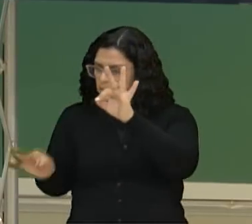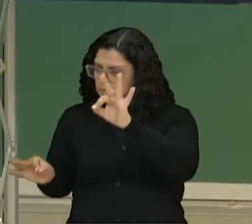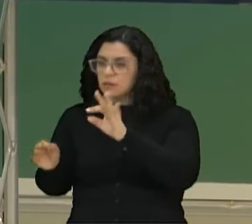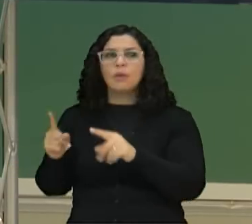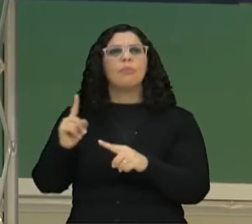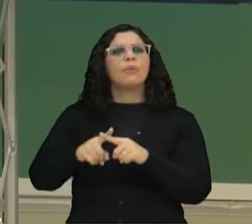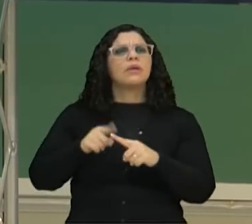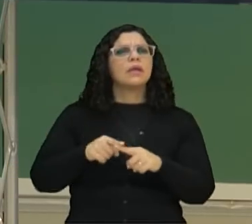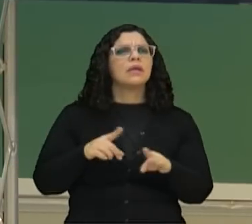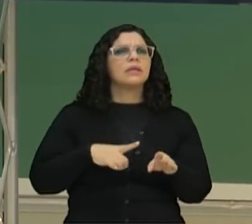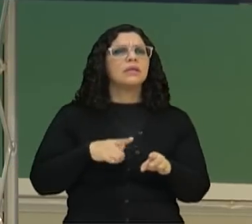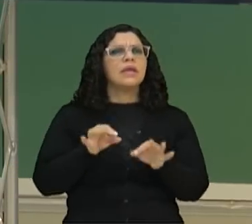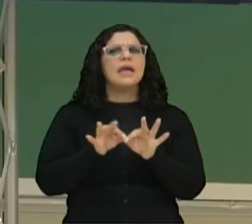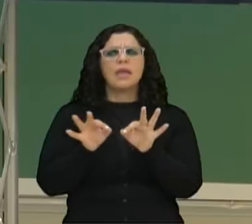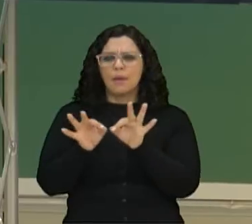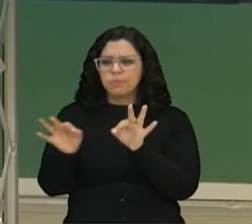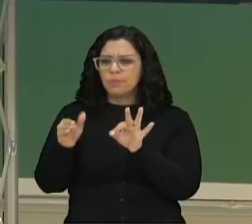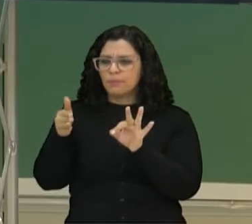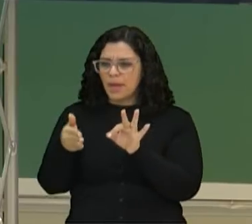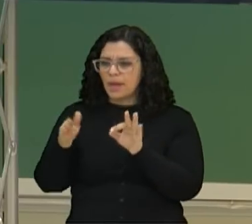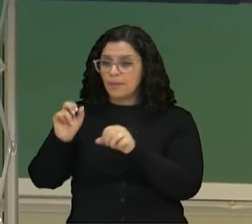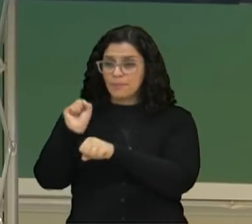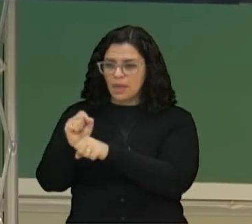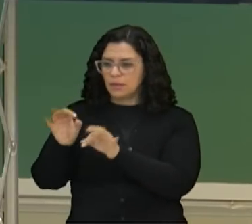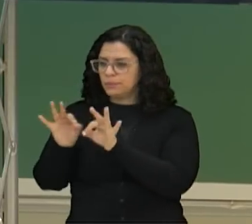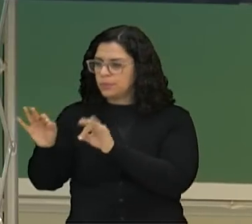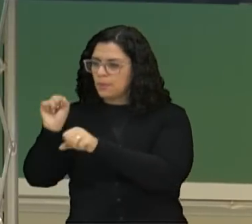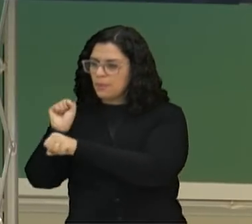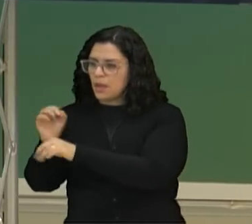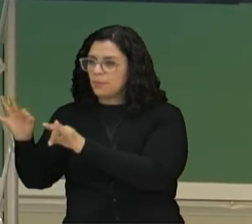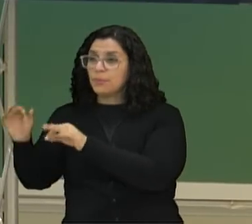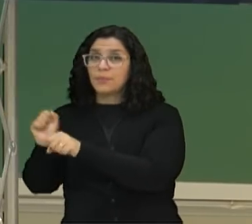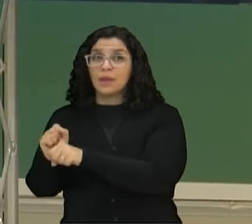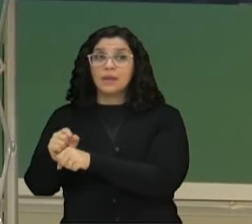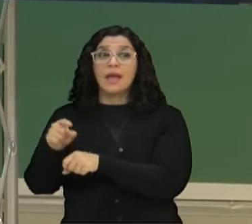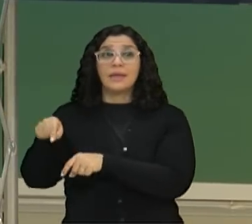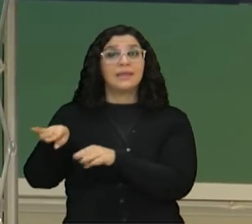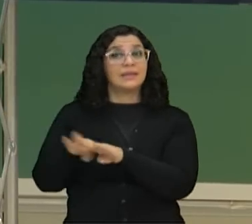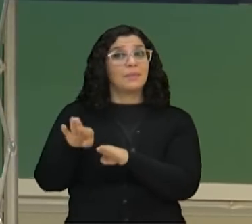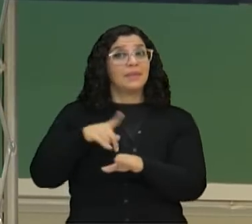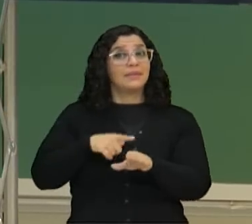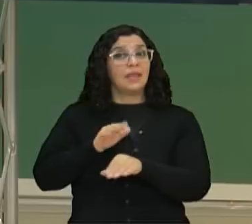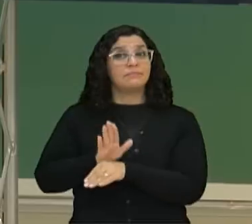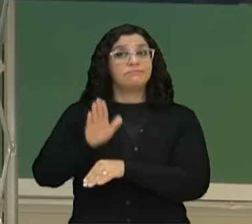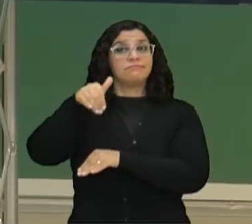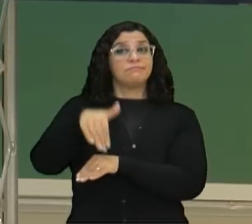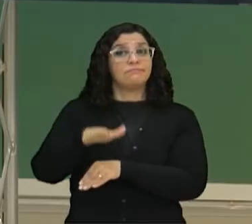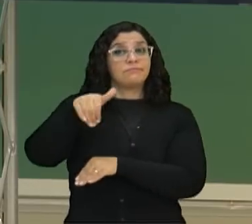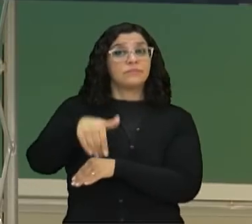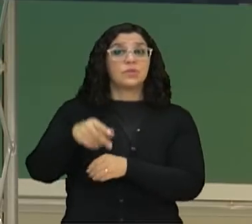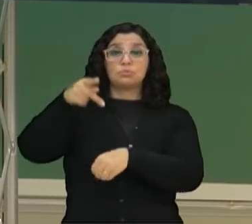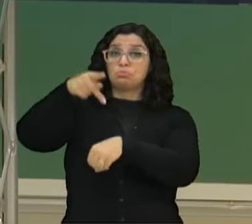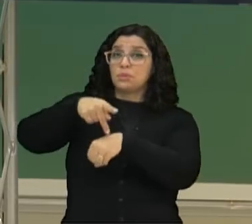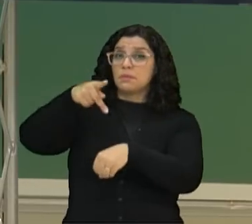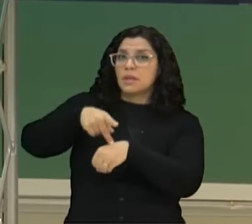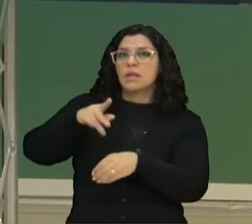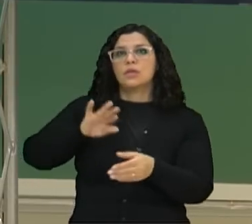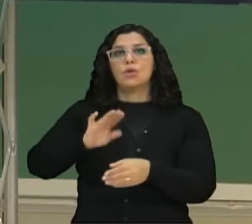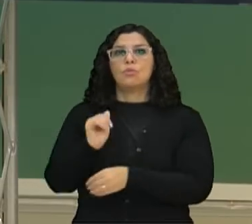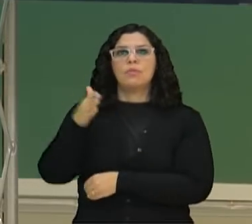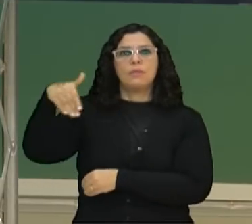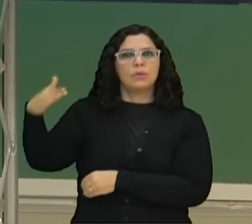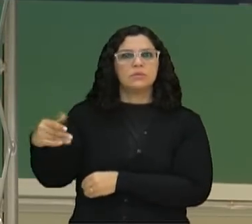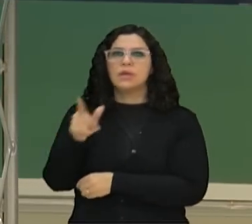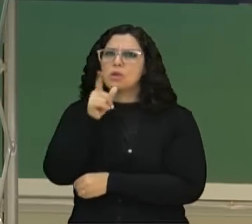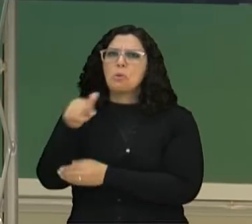né? E linhas aqui, e aqui é um pontilhado? Provavelmente aqui existe um obstáculo, uma grande pedra, uma rocha, alguma coisa